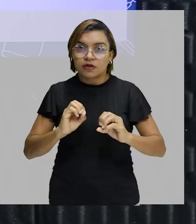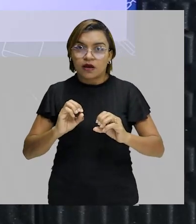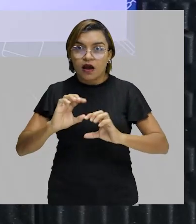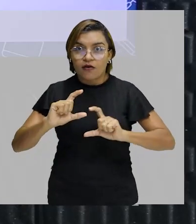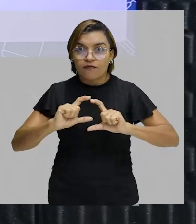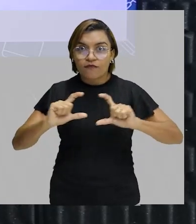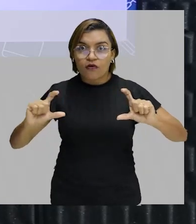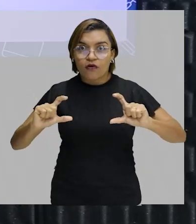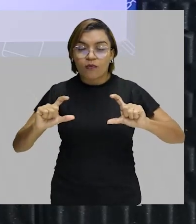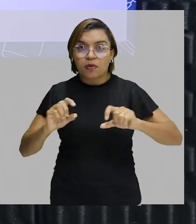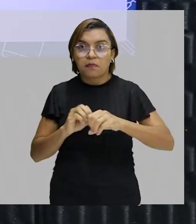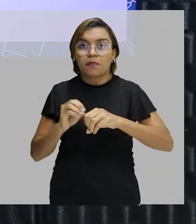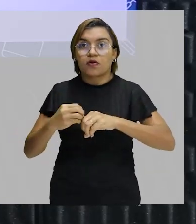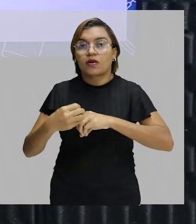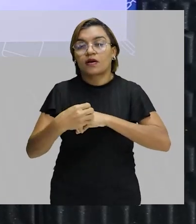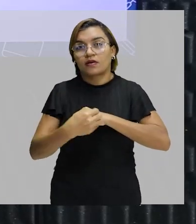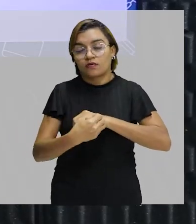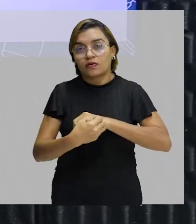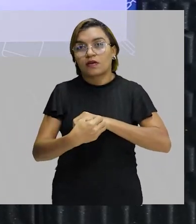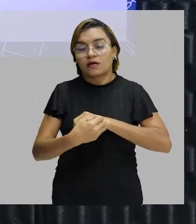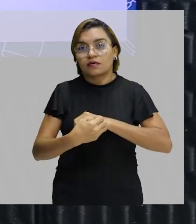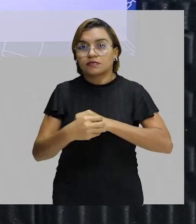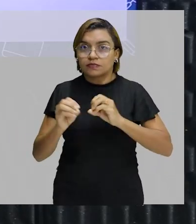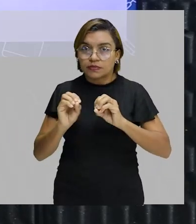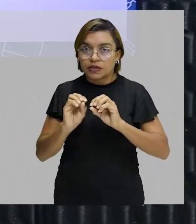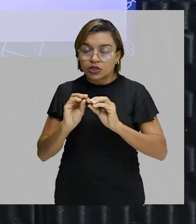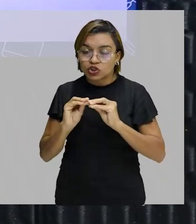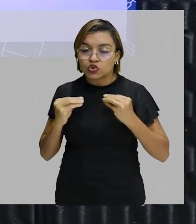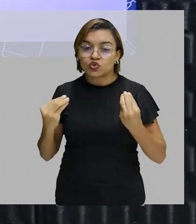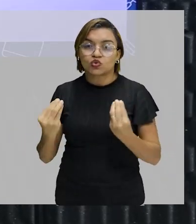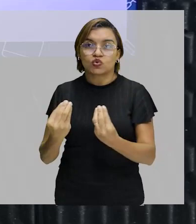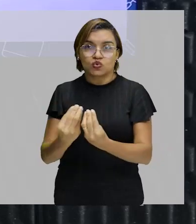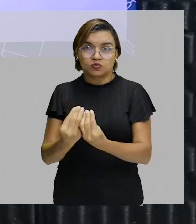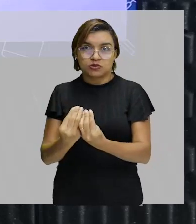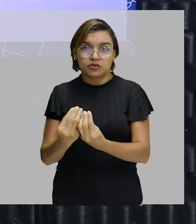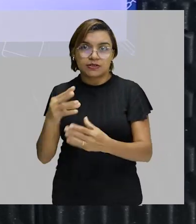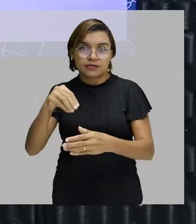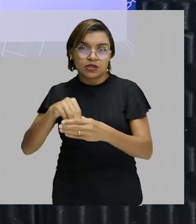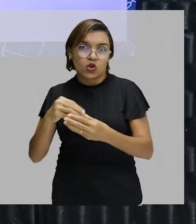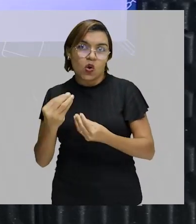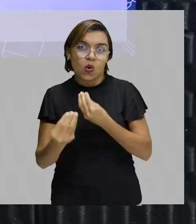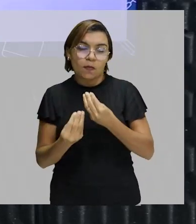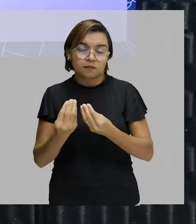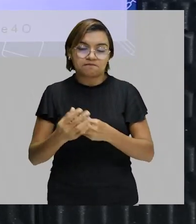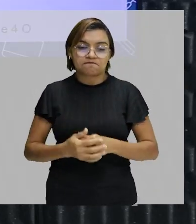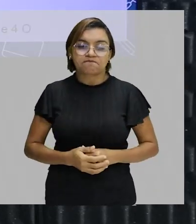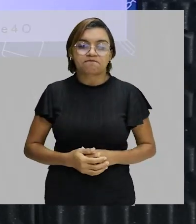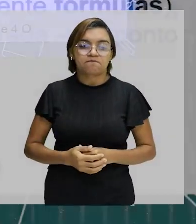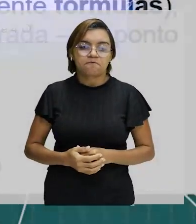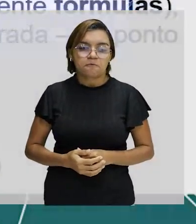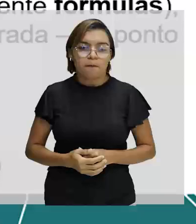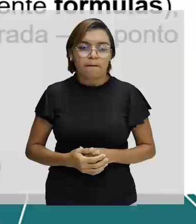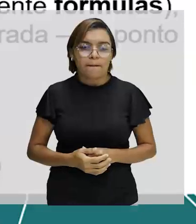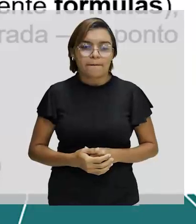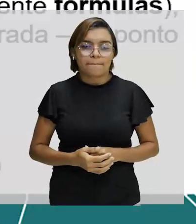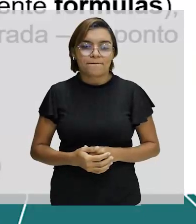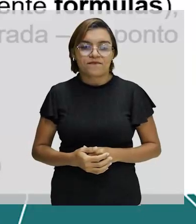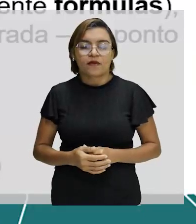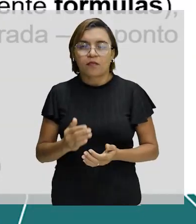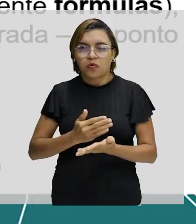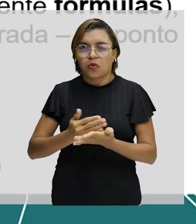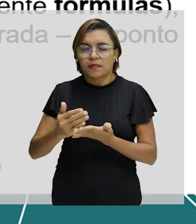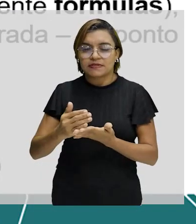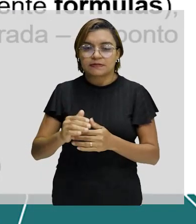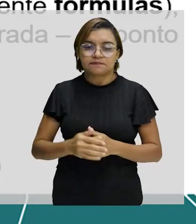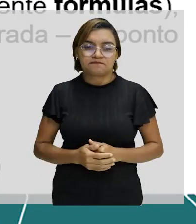uma determinada substância. Show de bola? Então, preste atenção. Vamos começar, turminha. Bom,